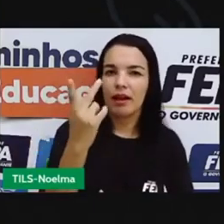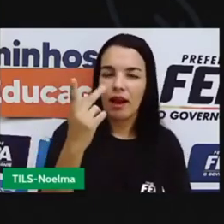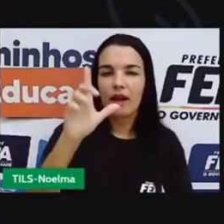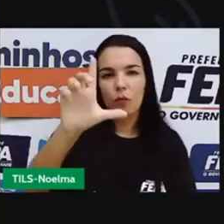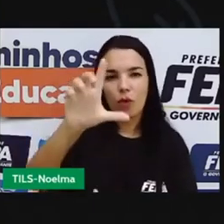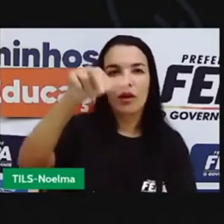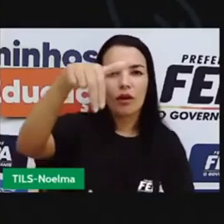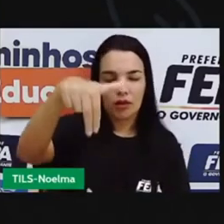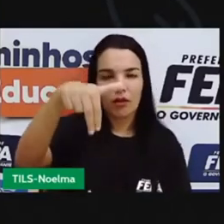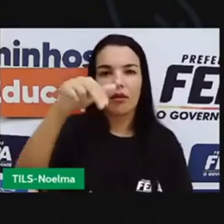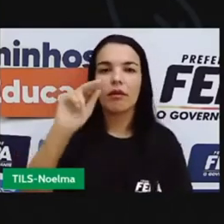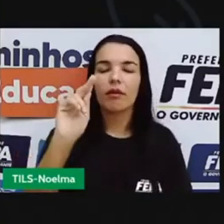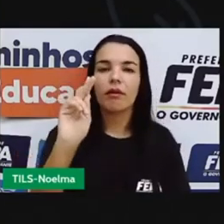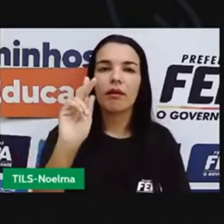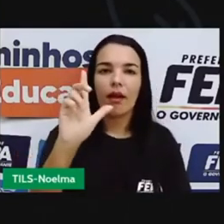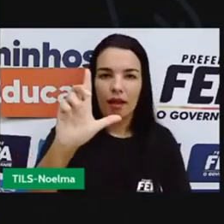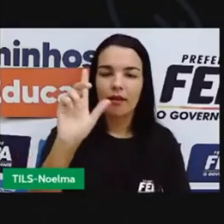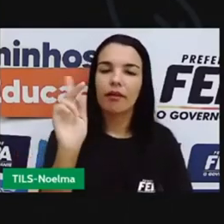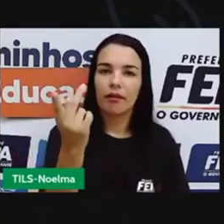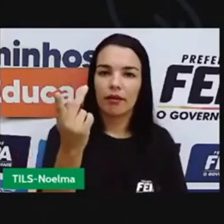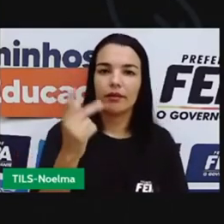LH, certo?